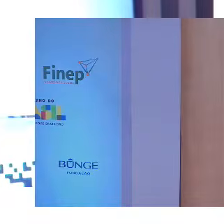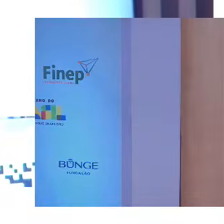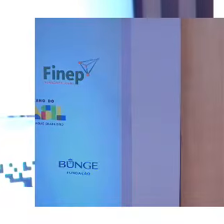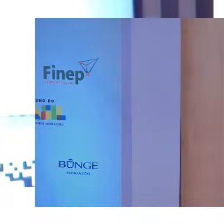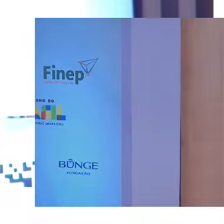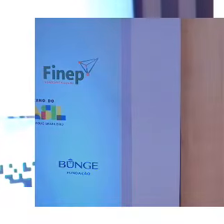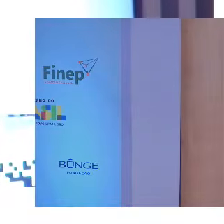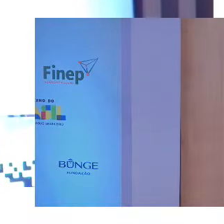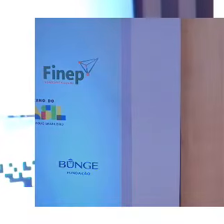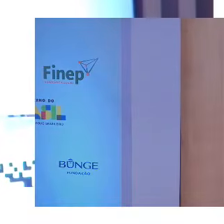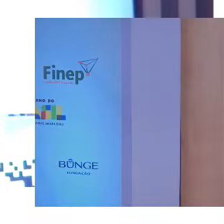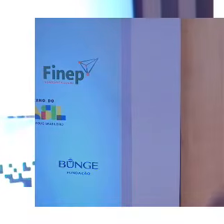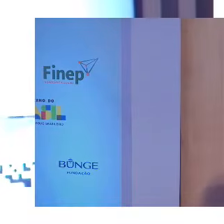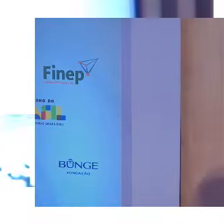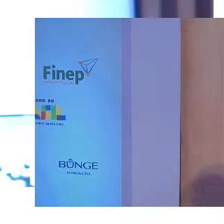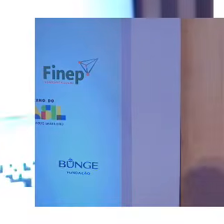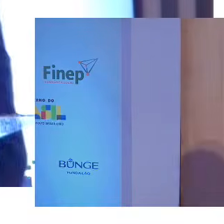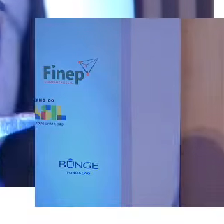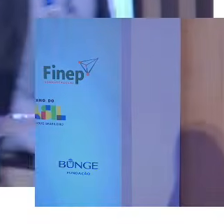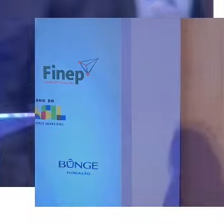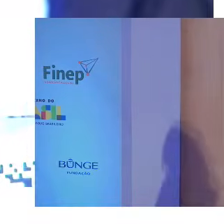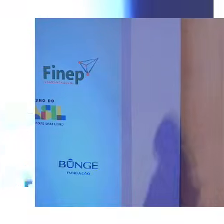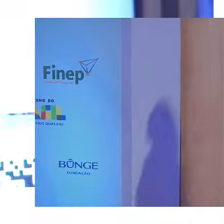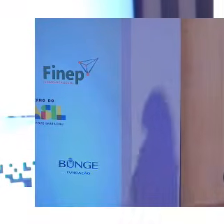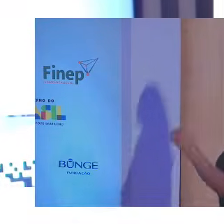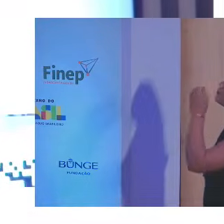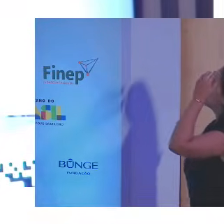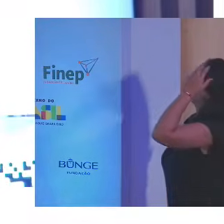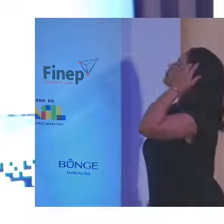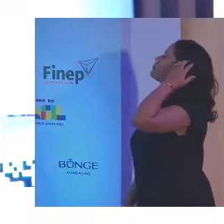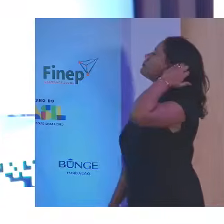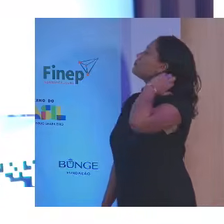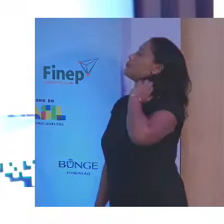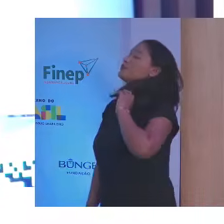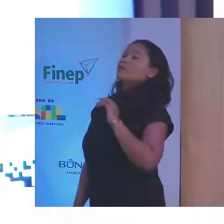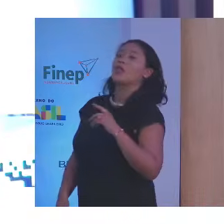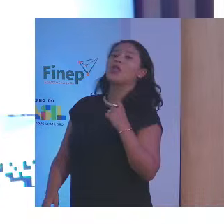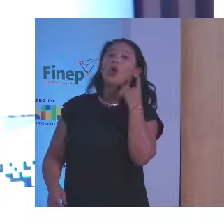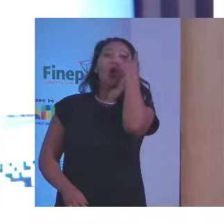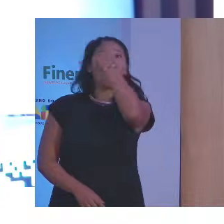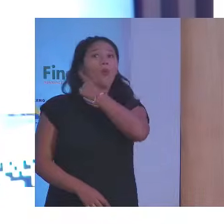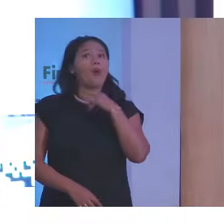tá? Então, nós temos só 1h30 de almoço para retornar aqui.